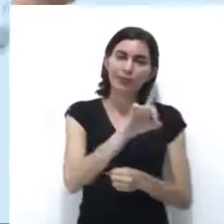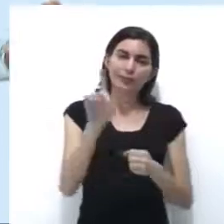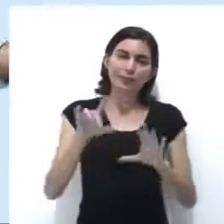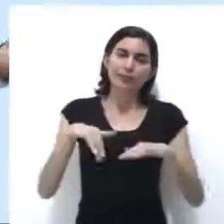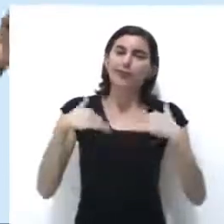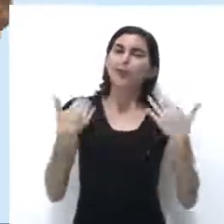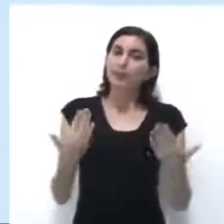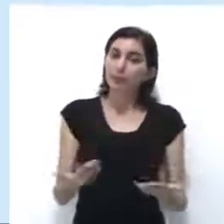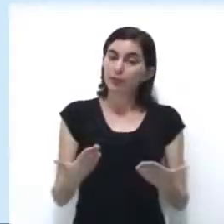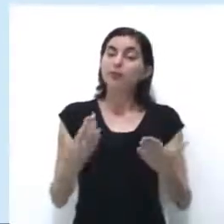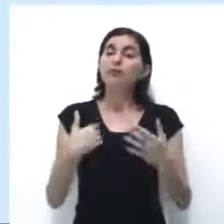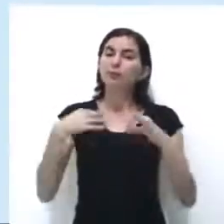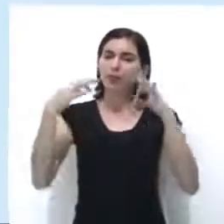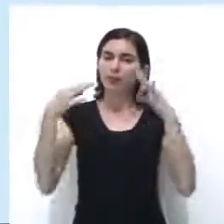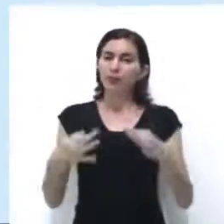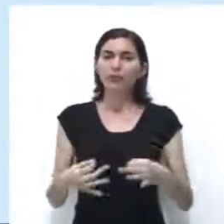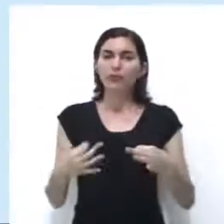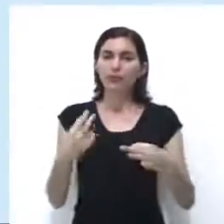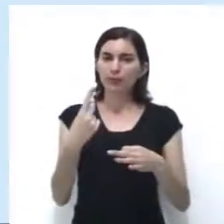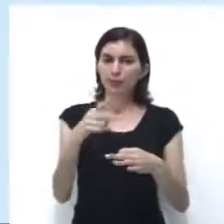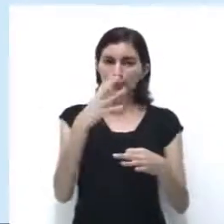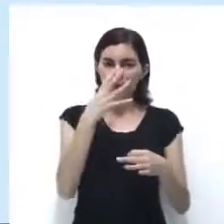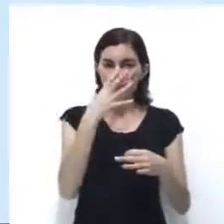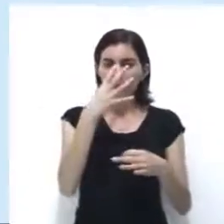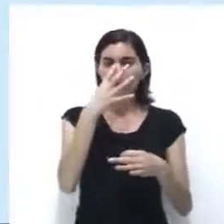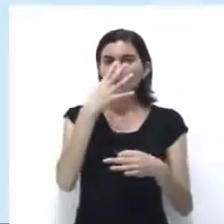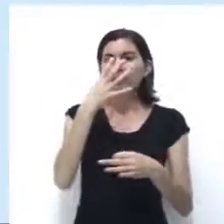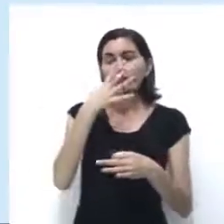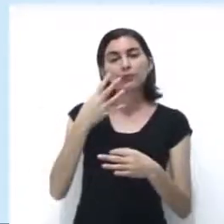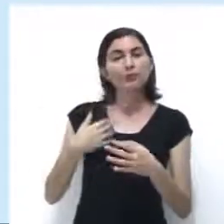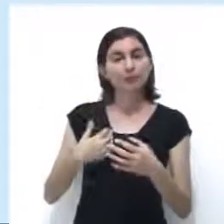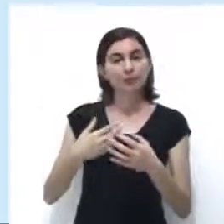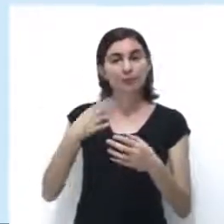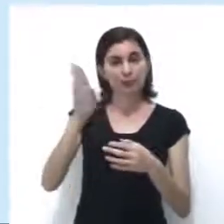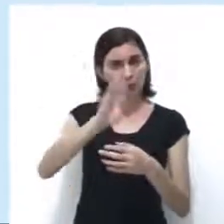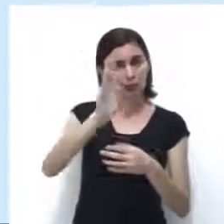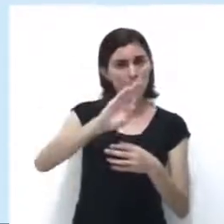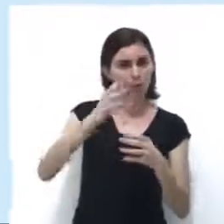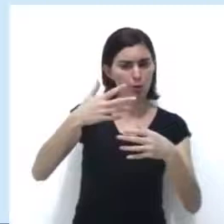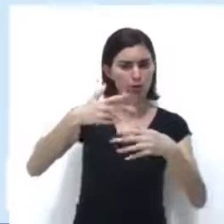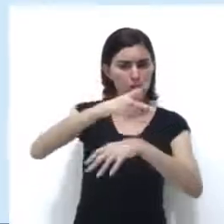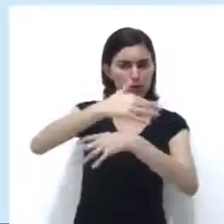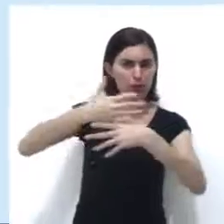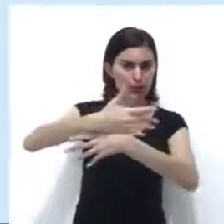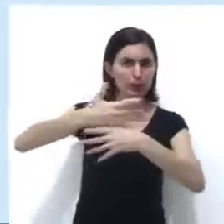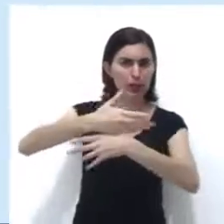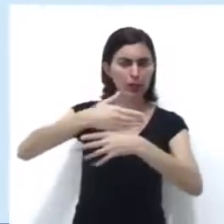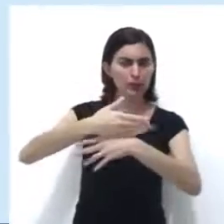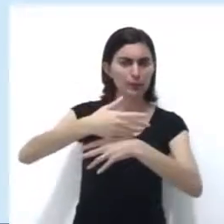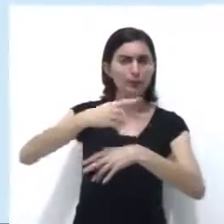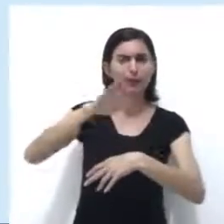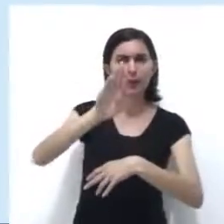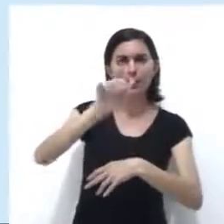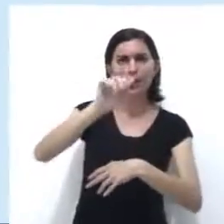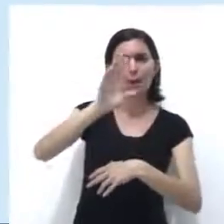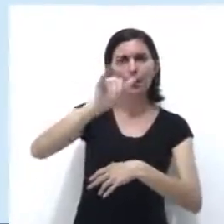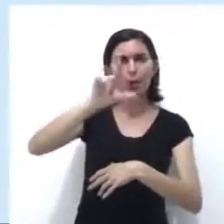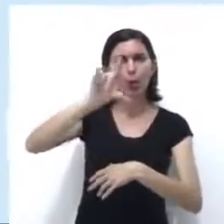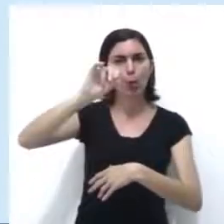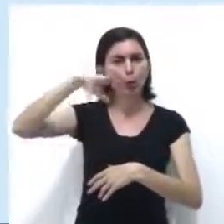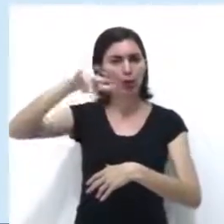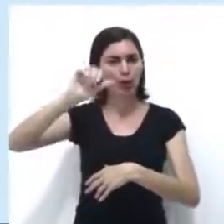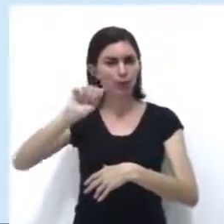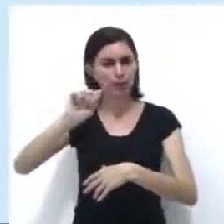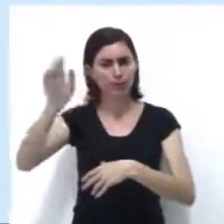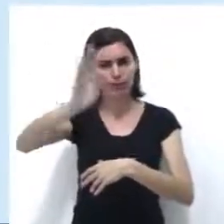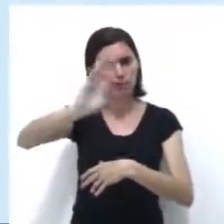365 dias. Então, é justamente essa observação dos babilônios ali antigamente com a associação